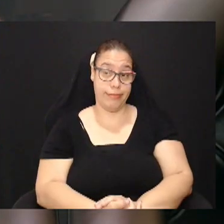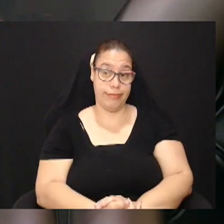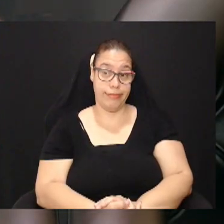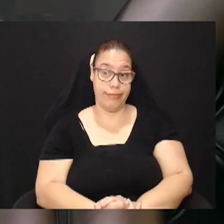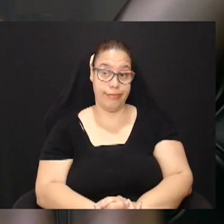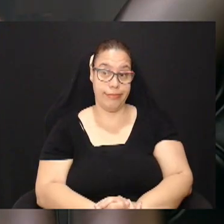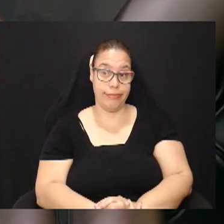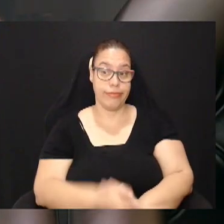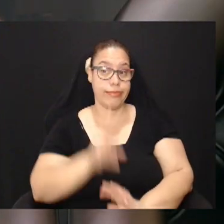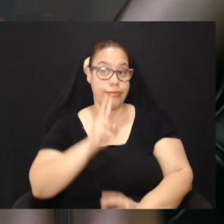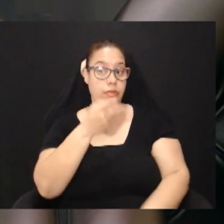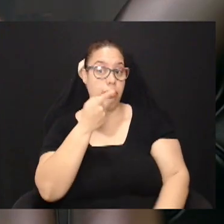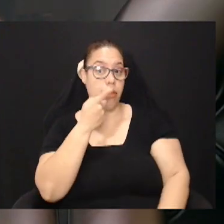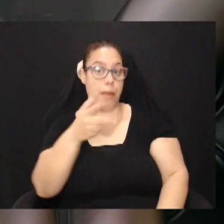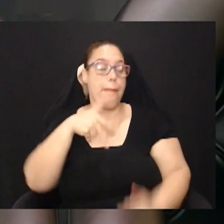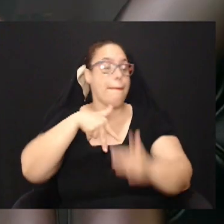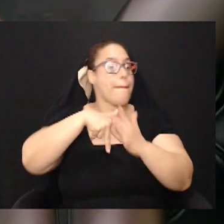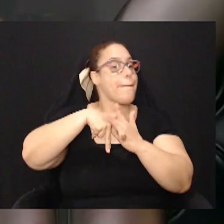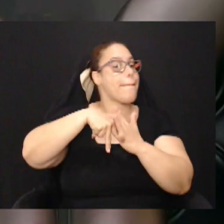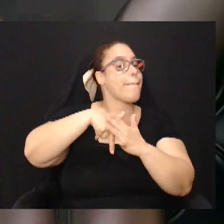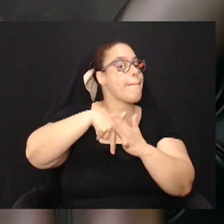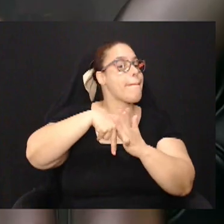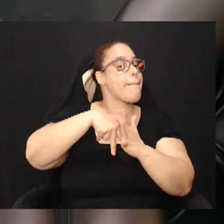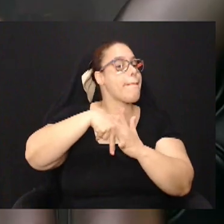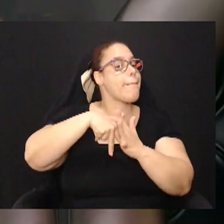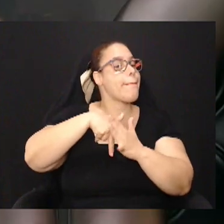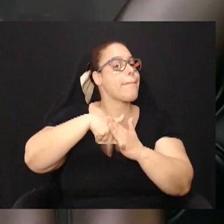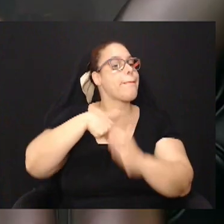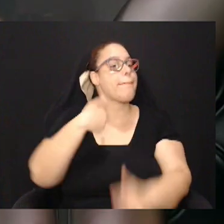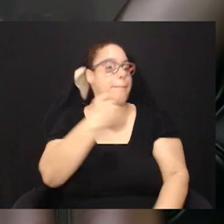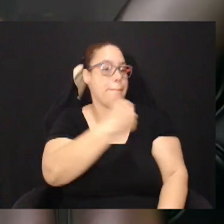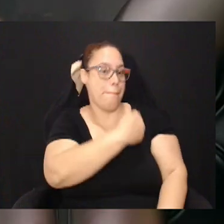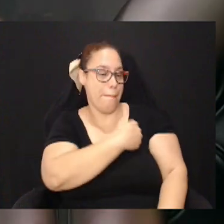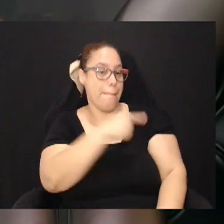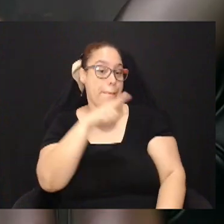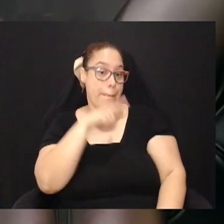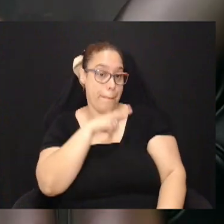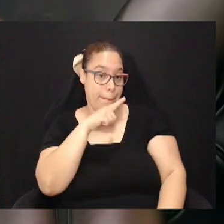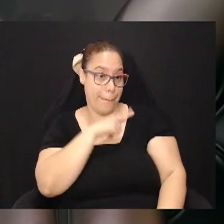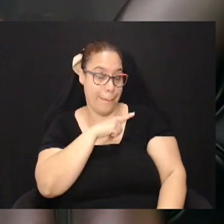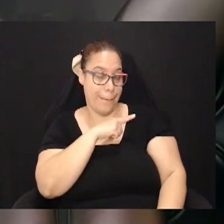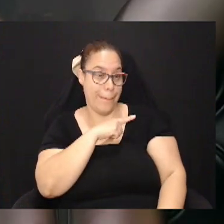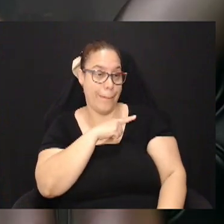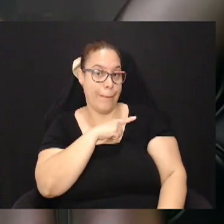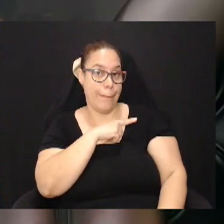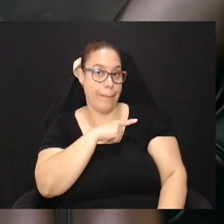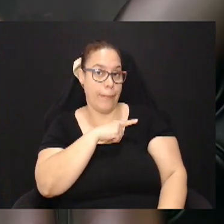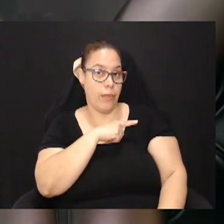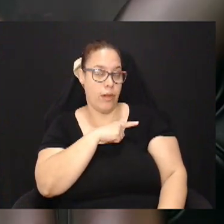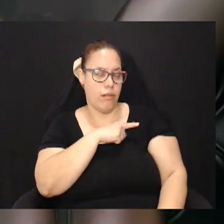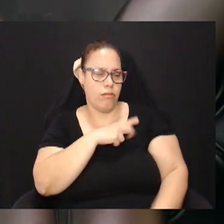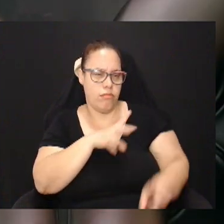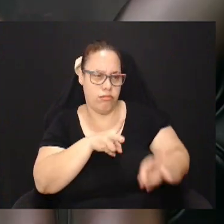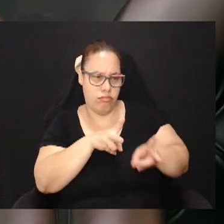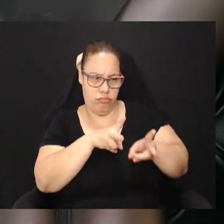meus pacientes, né? A gente tem que prestar muita